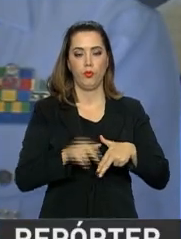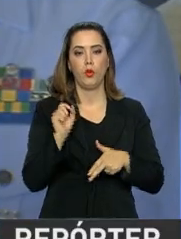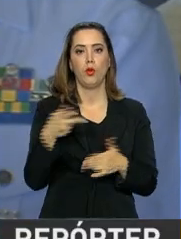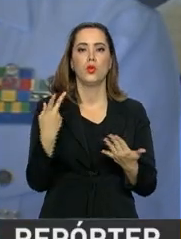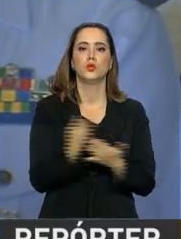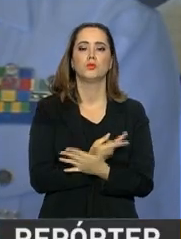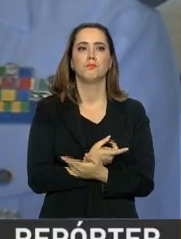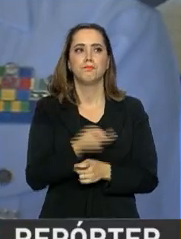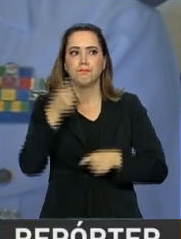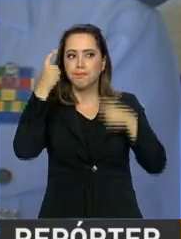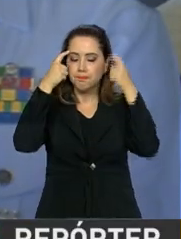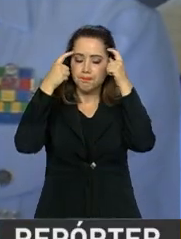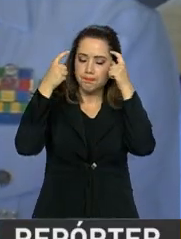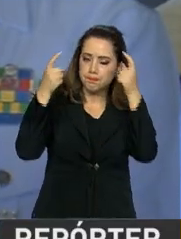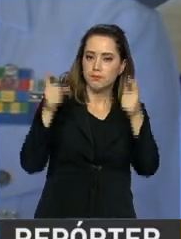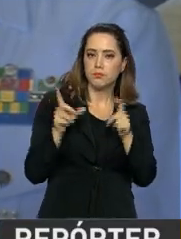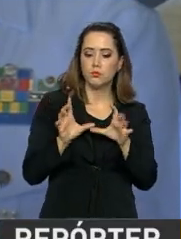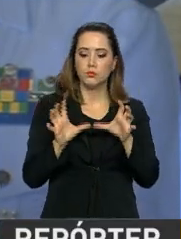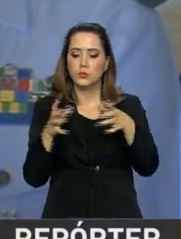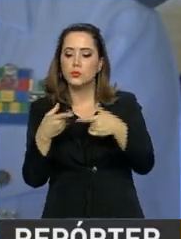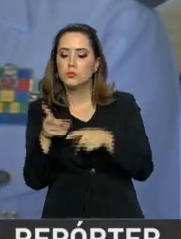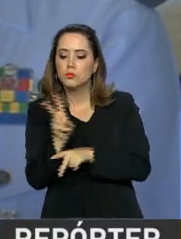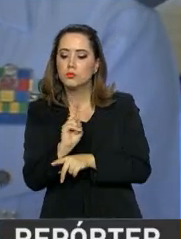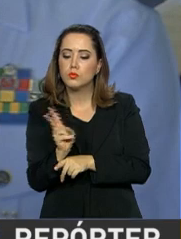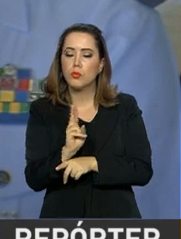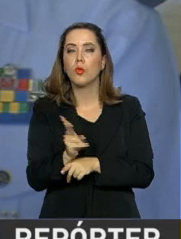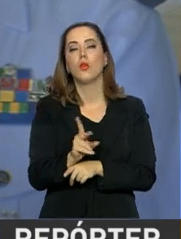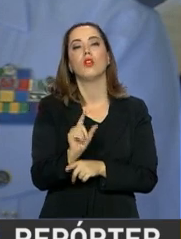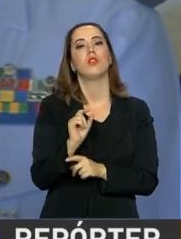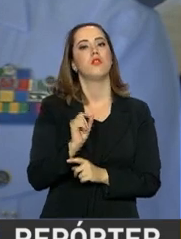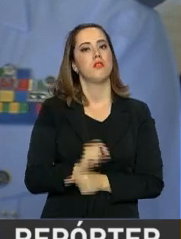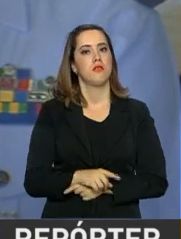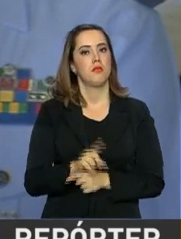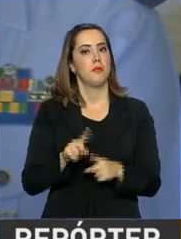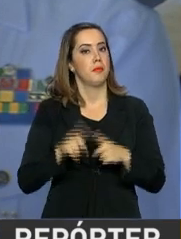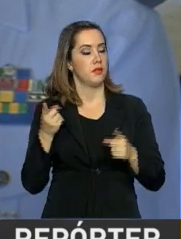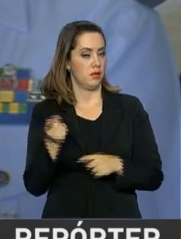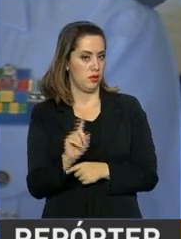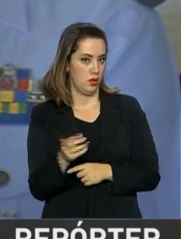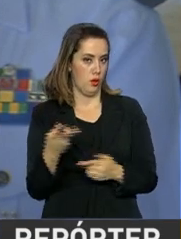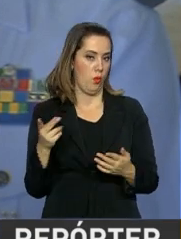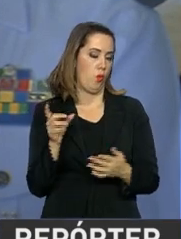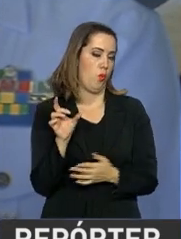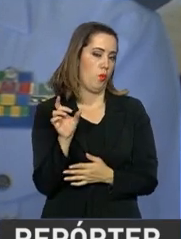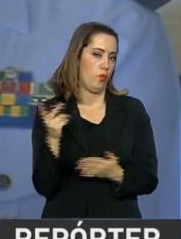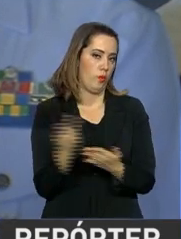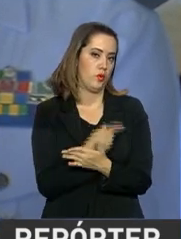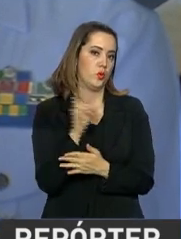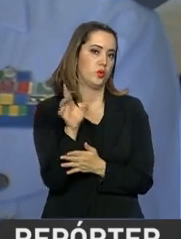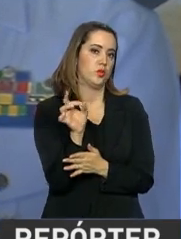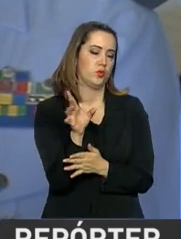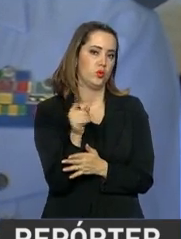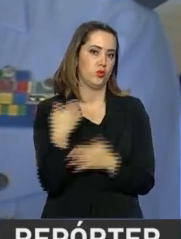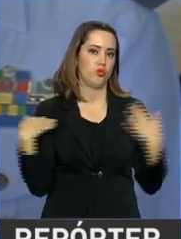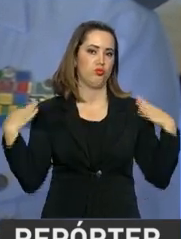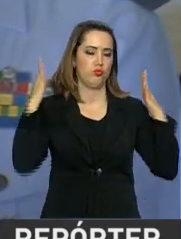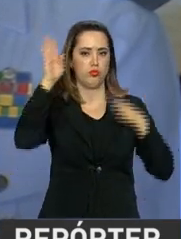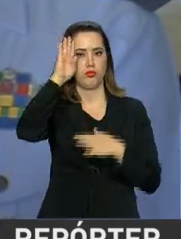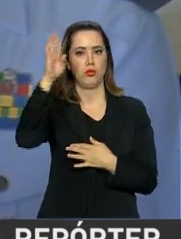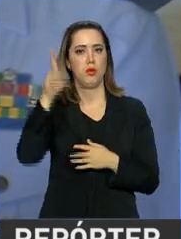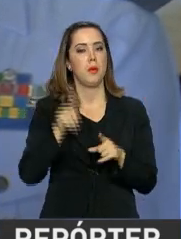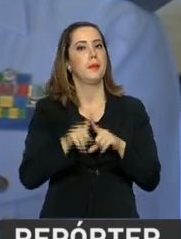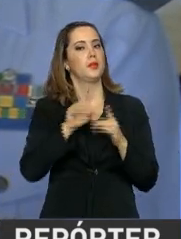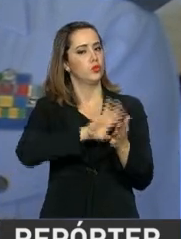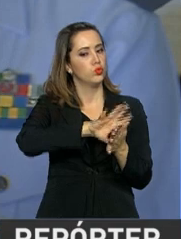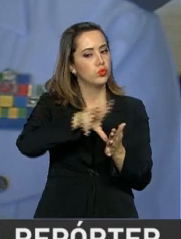de inteligência, que não são única e exclusivamente das Forças Armadas do Brasil, mas das agências